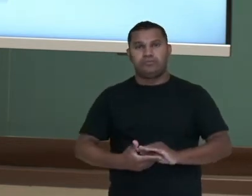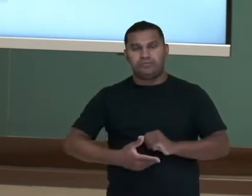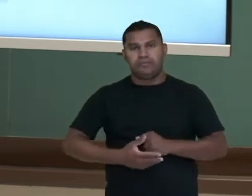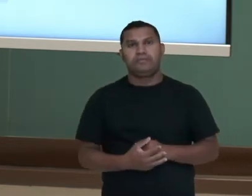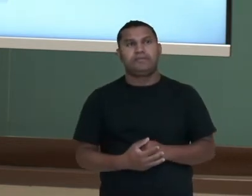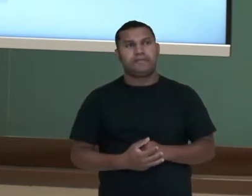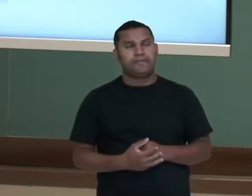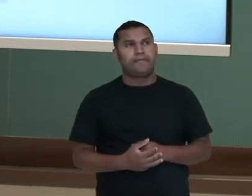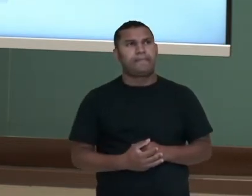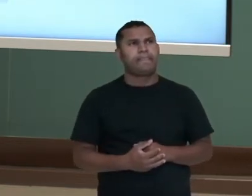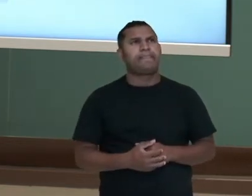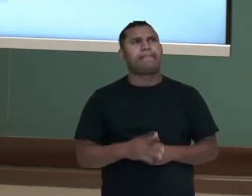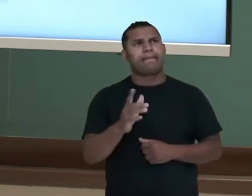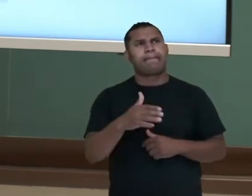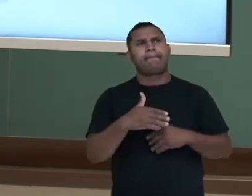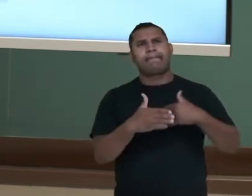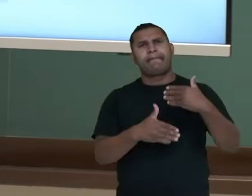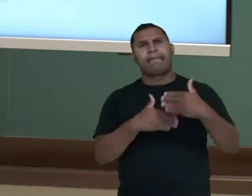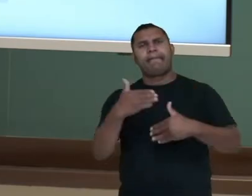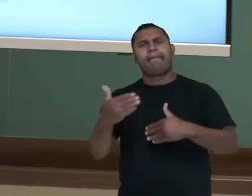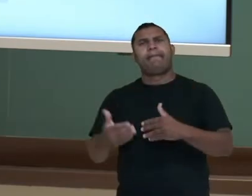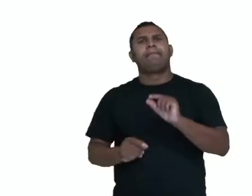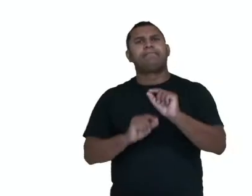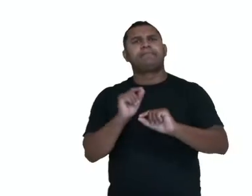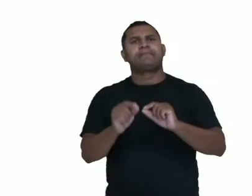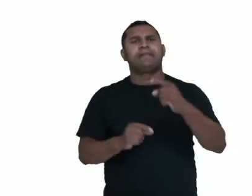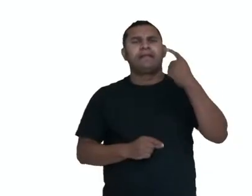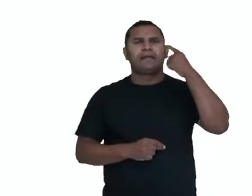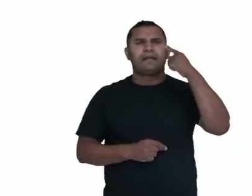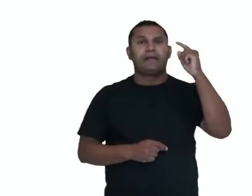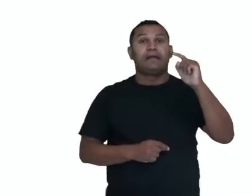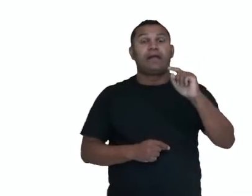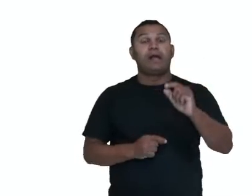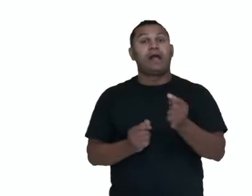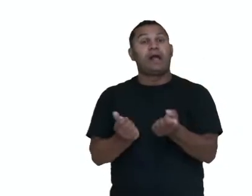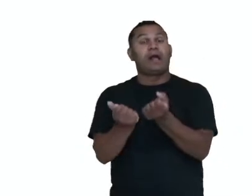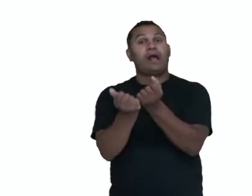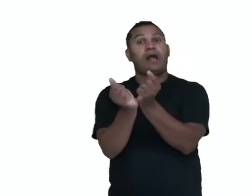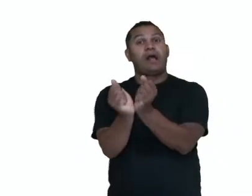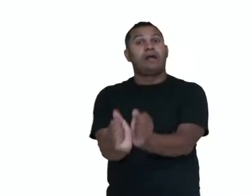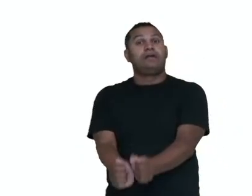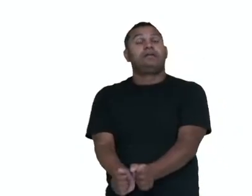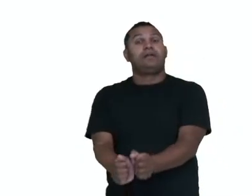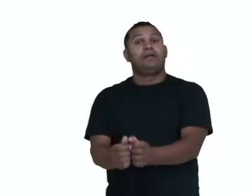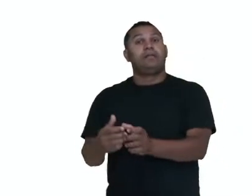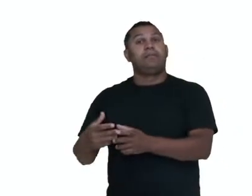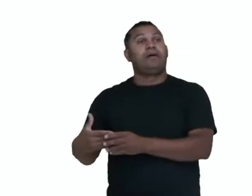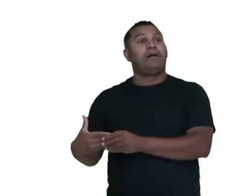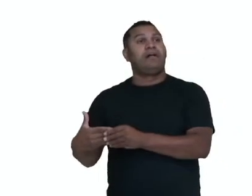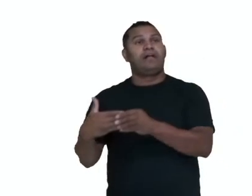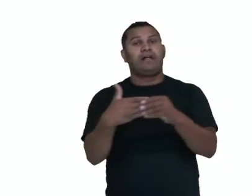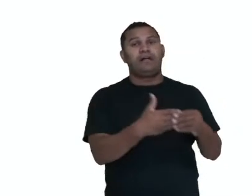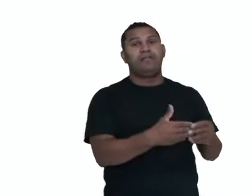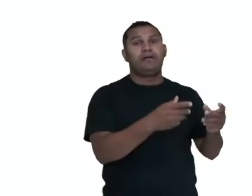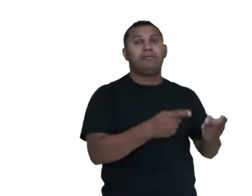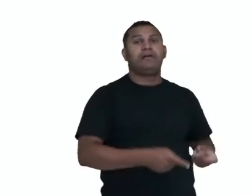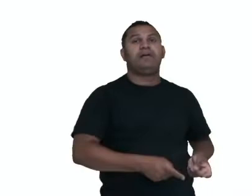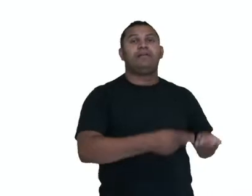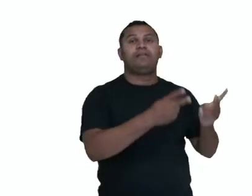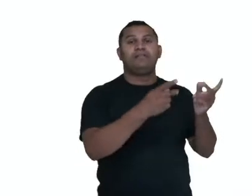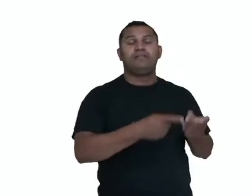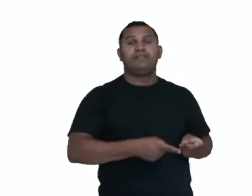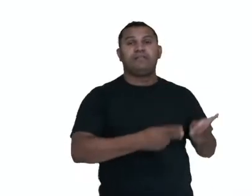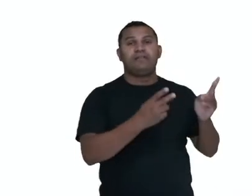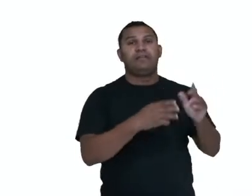mesmo? E foi no comércio de pessoas escravizadas para suprir a mão de obra dos impérios coloniais que conseguimos